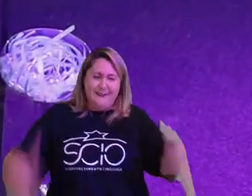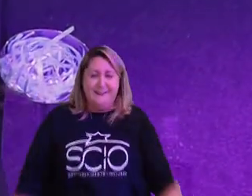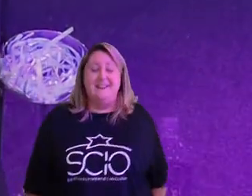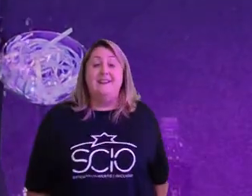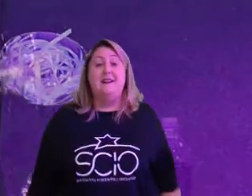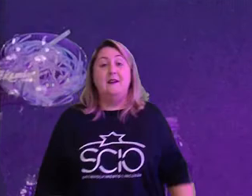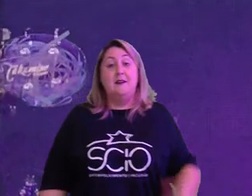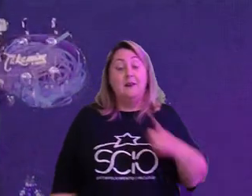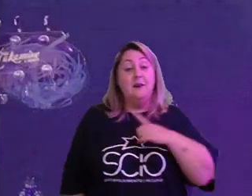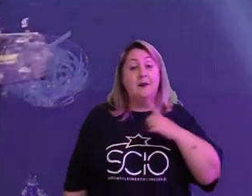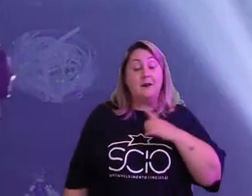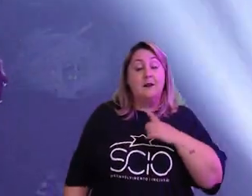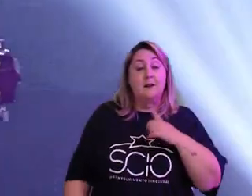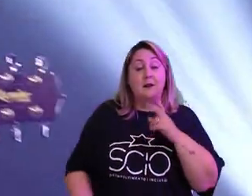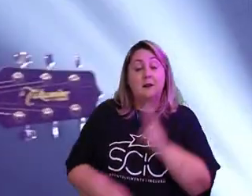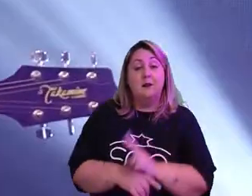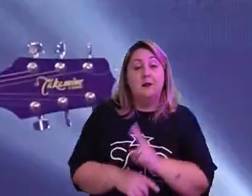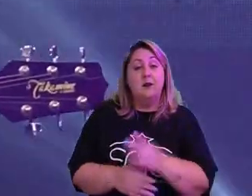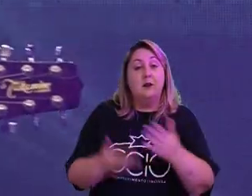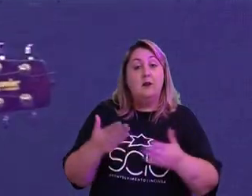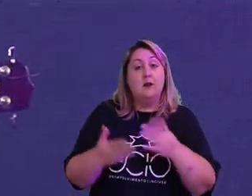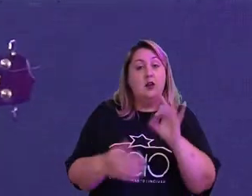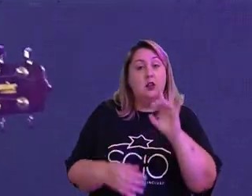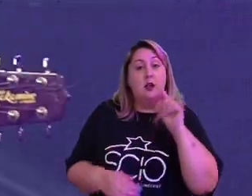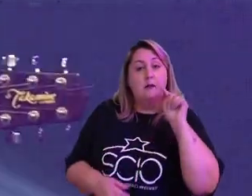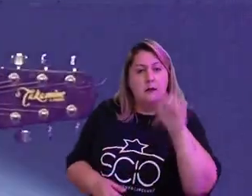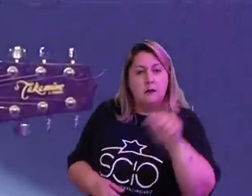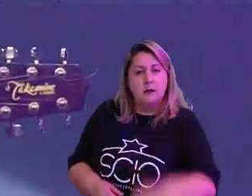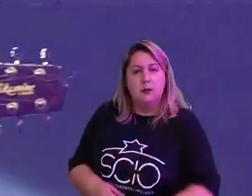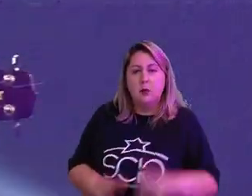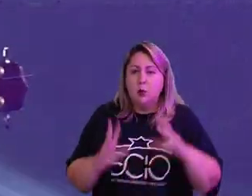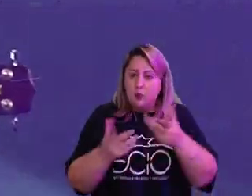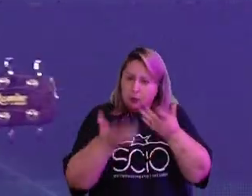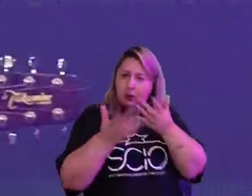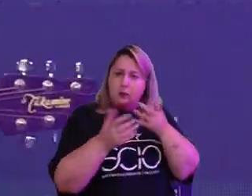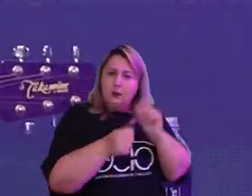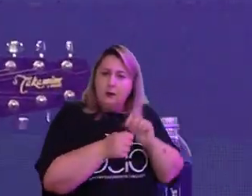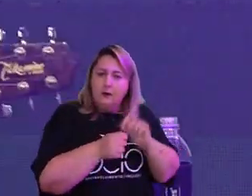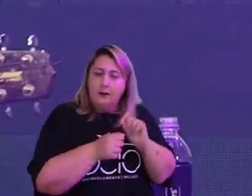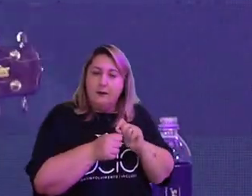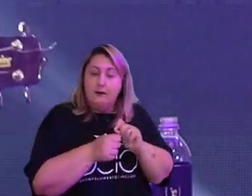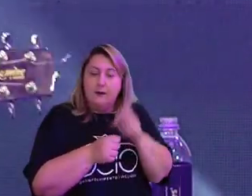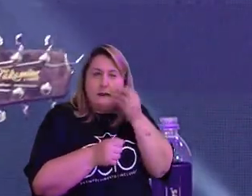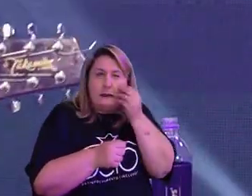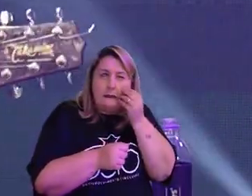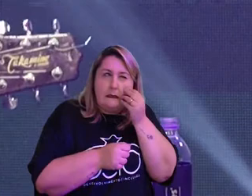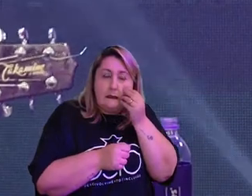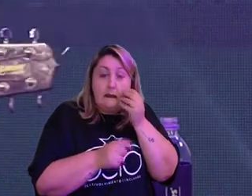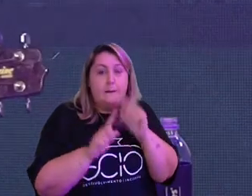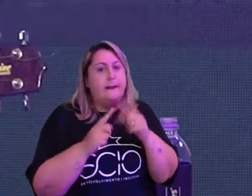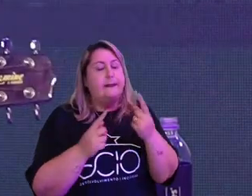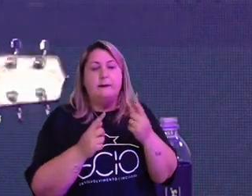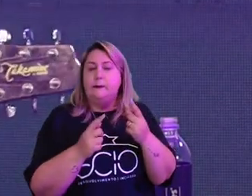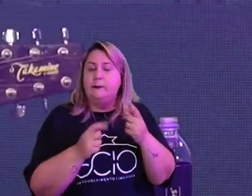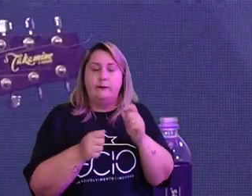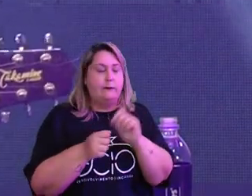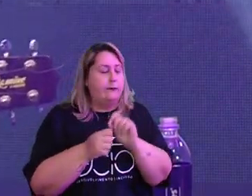comigo? Me dediquei somente a você. Tudo que eu podia eu tentei fazer,